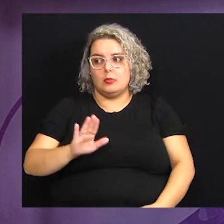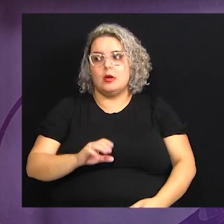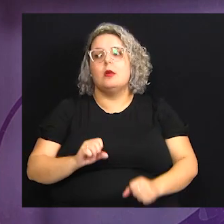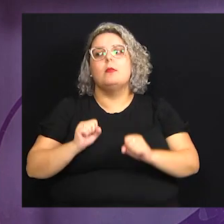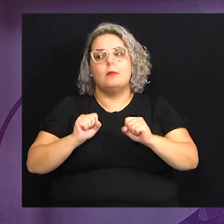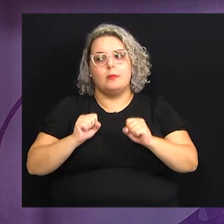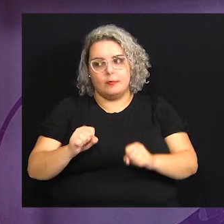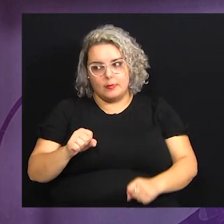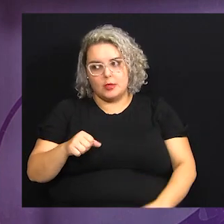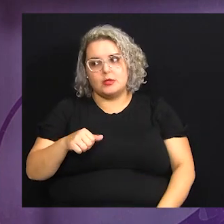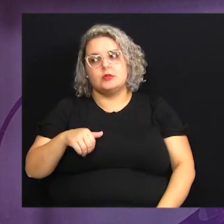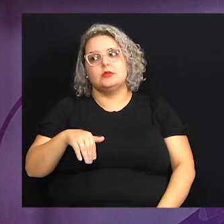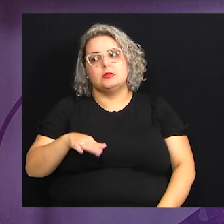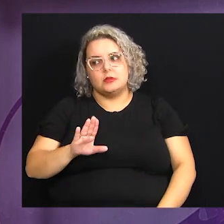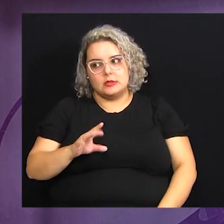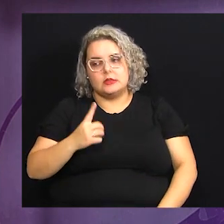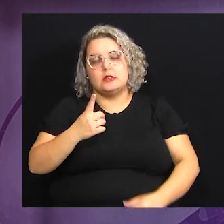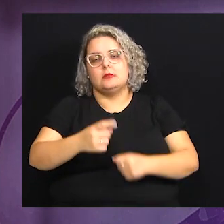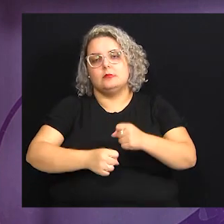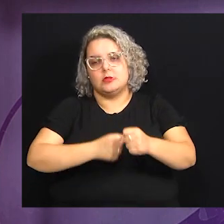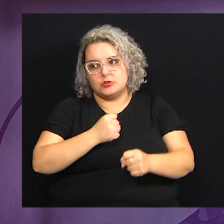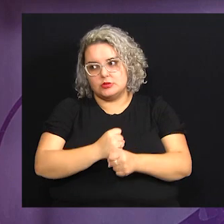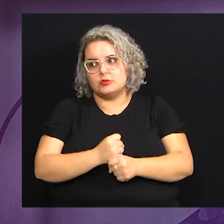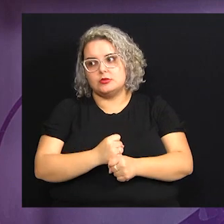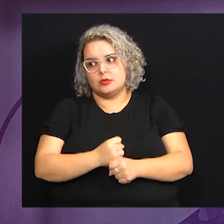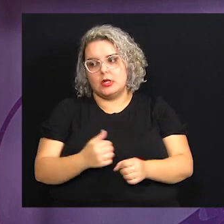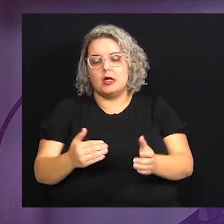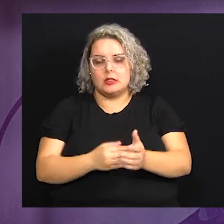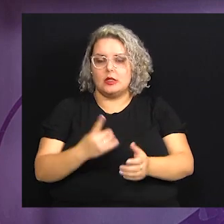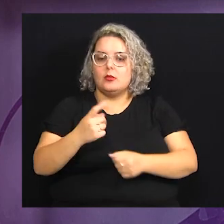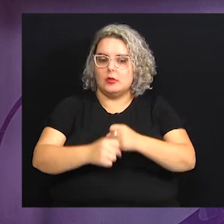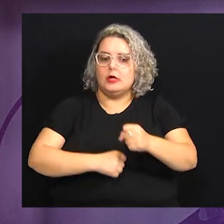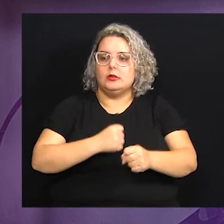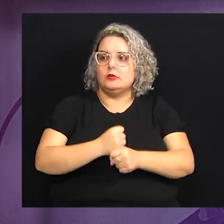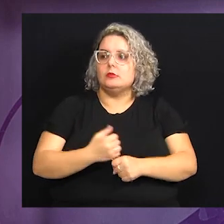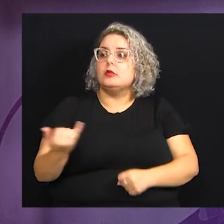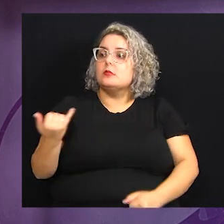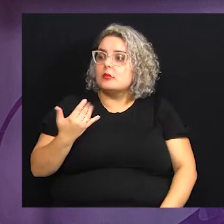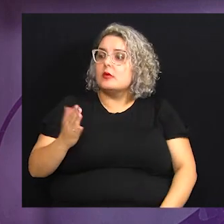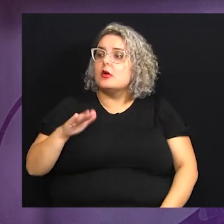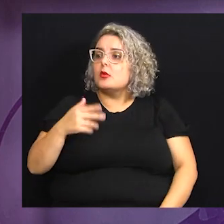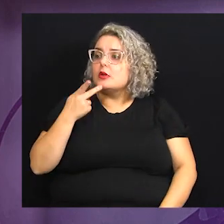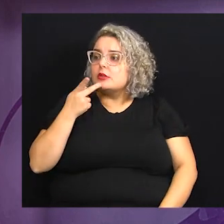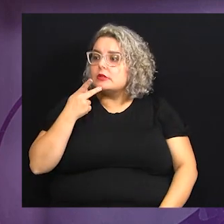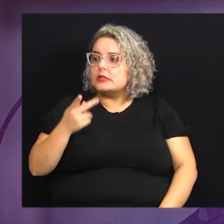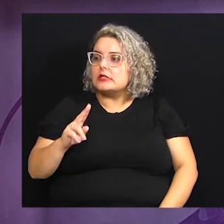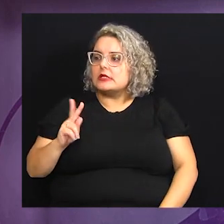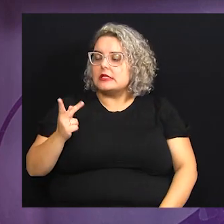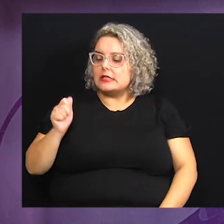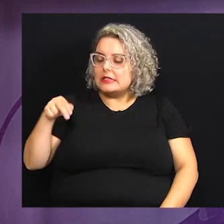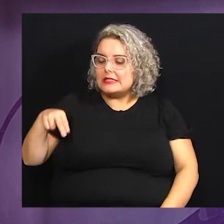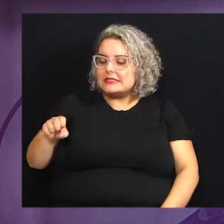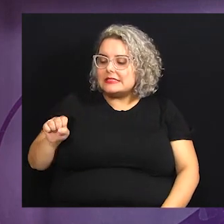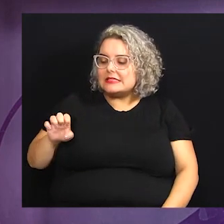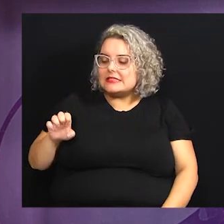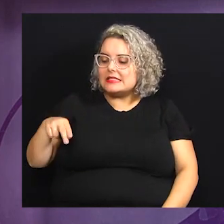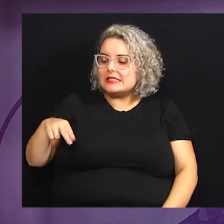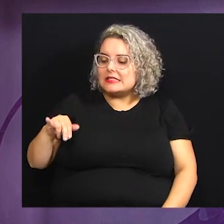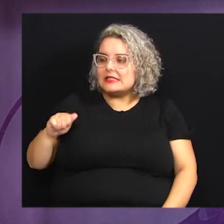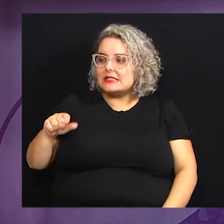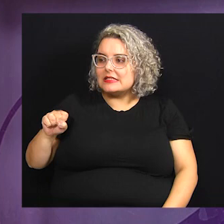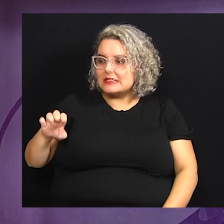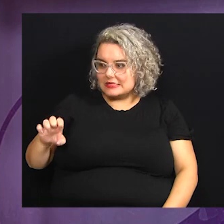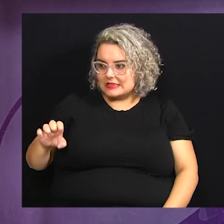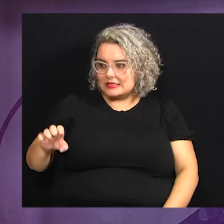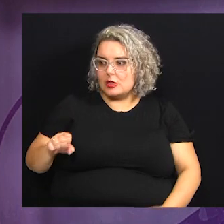ou mais? Pode durar até 1 ano. E me fala uma coisa, quando a gente diz hanseníase,